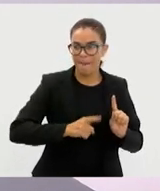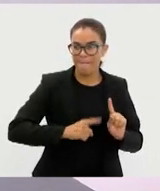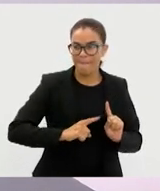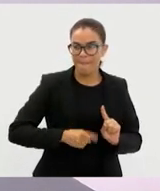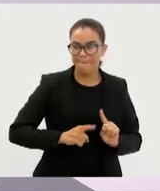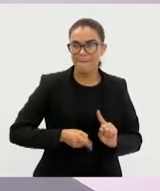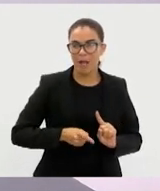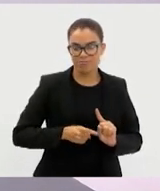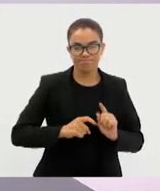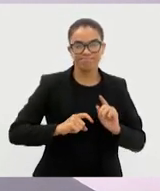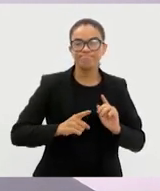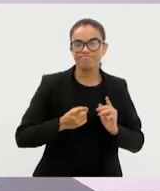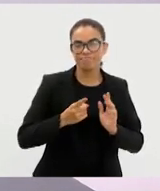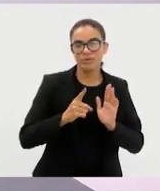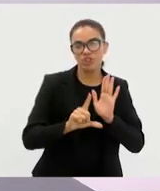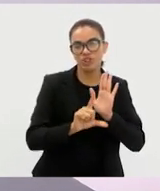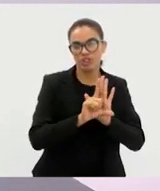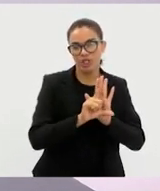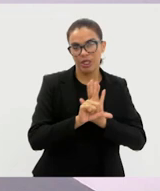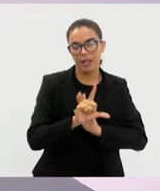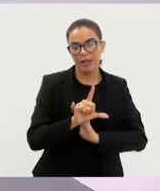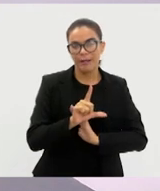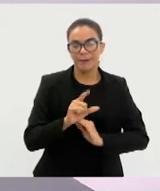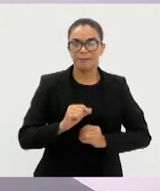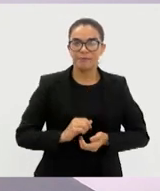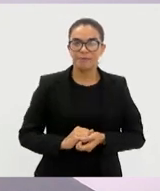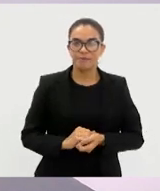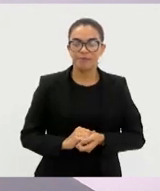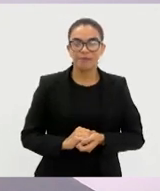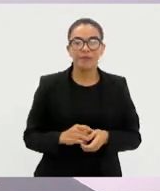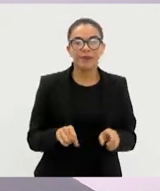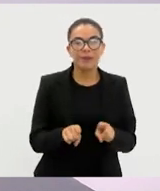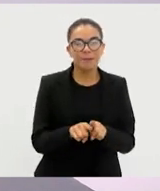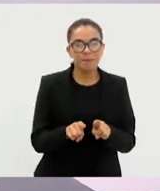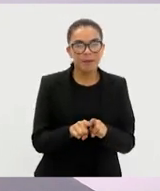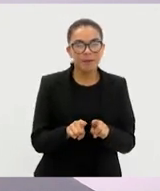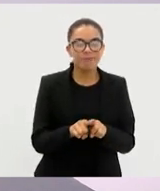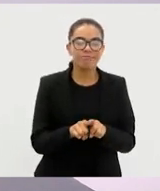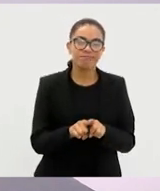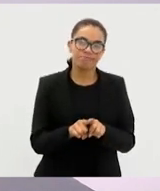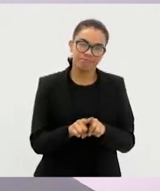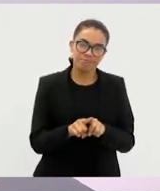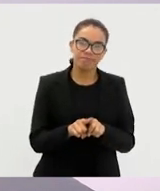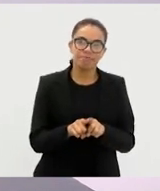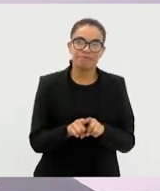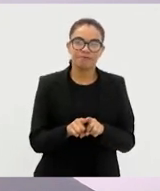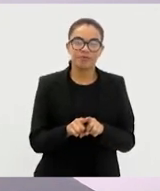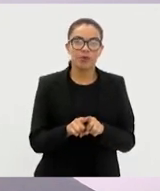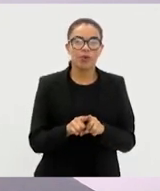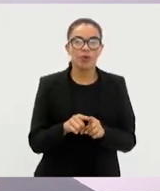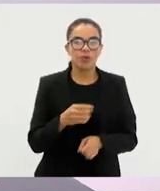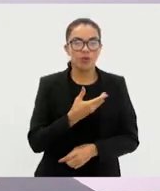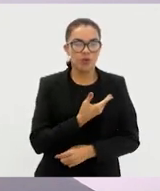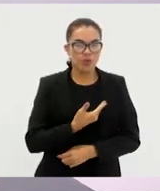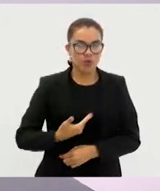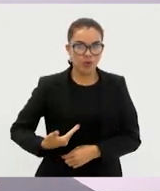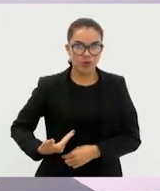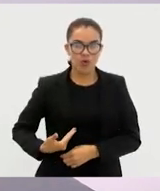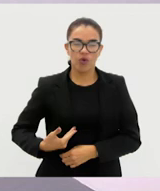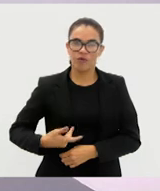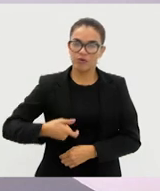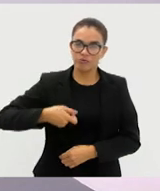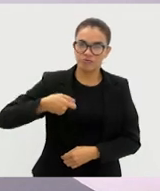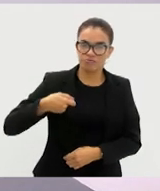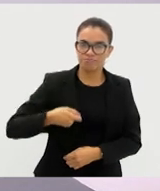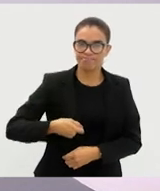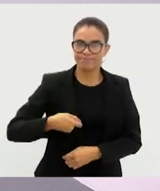É. E fica aqui, eu acho que o governo foi muito rígido,